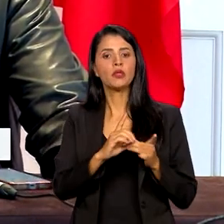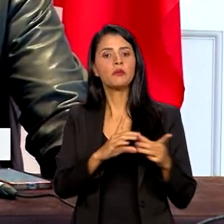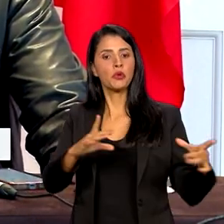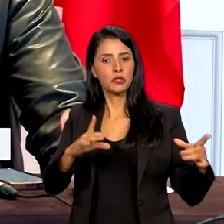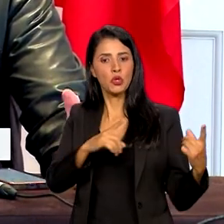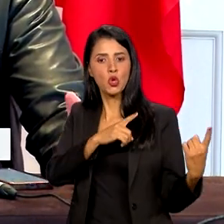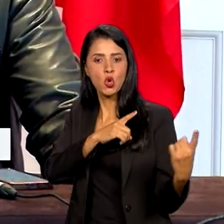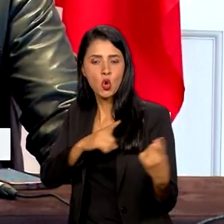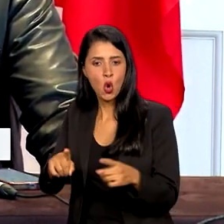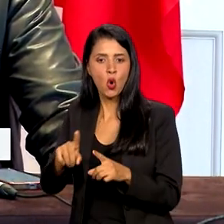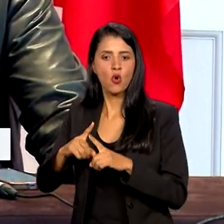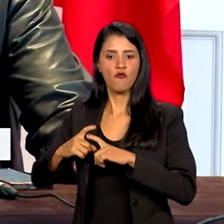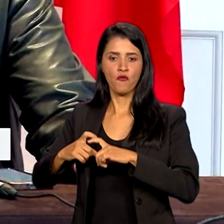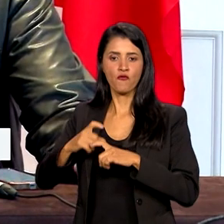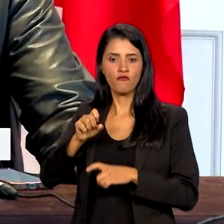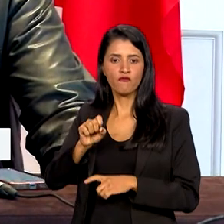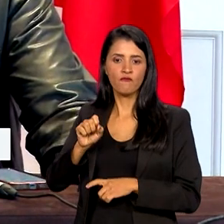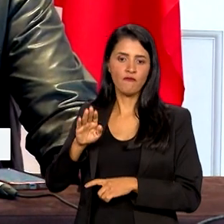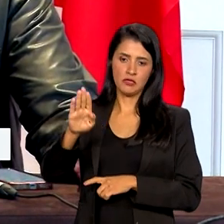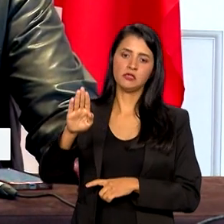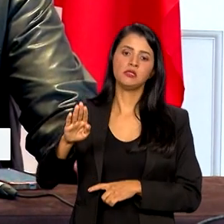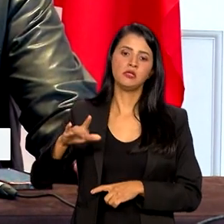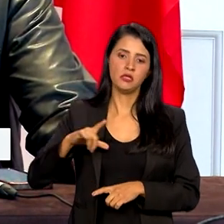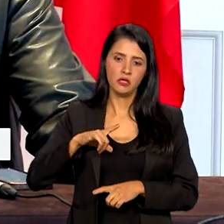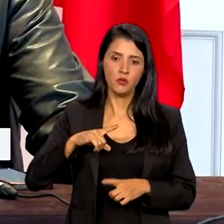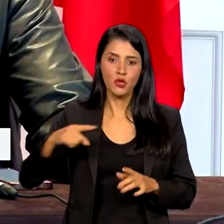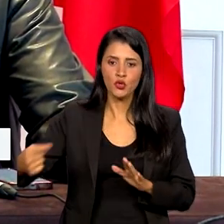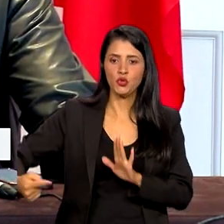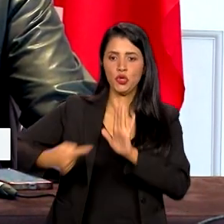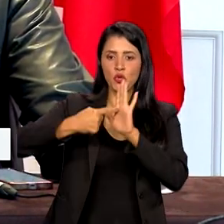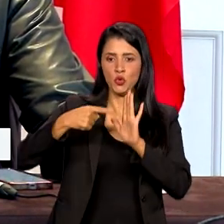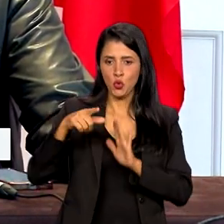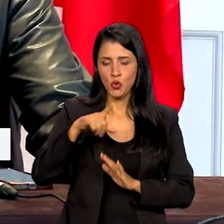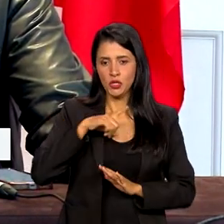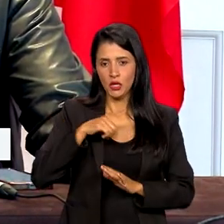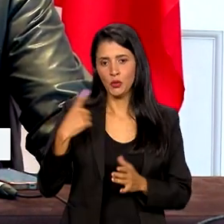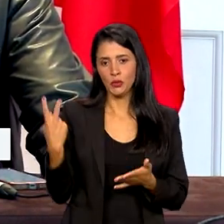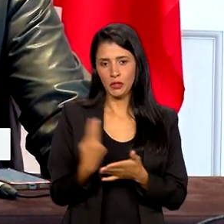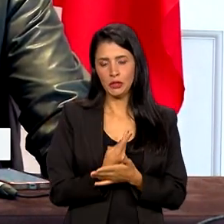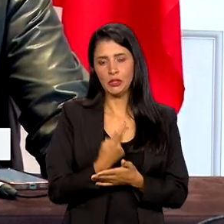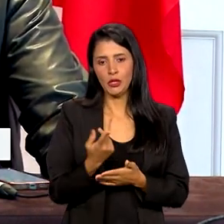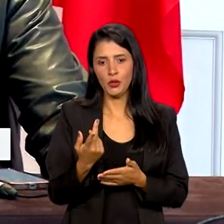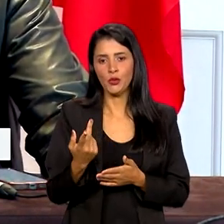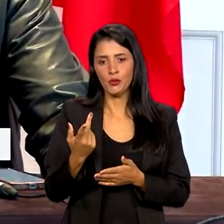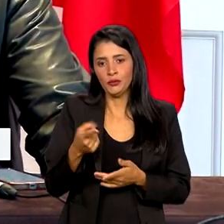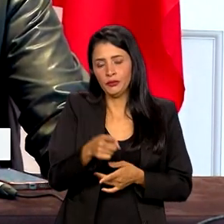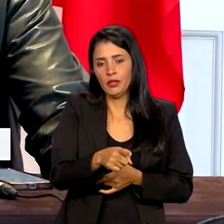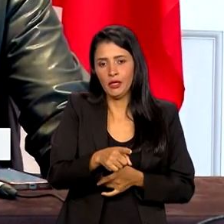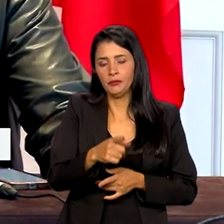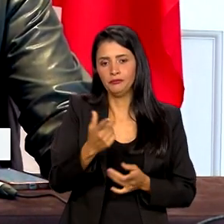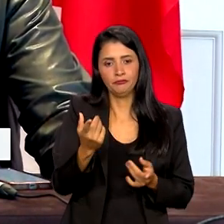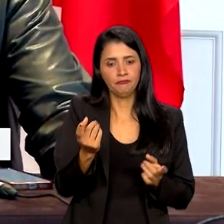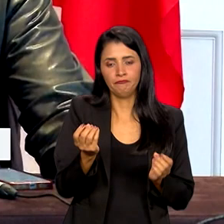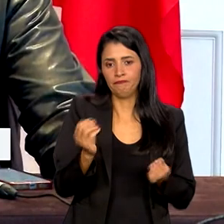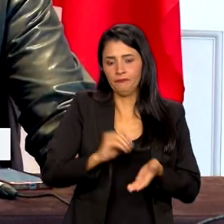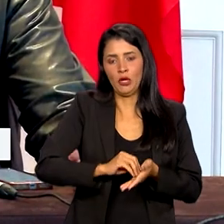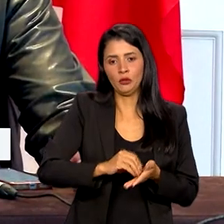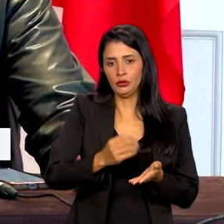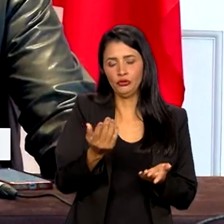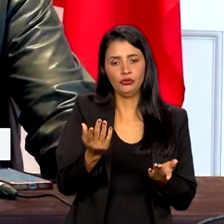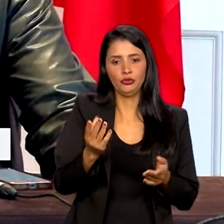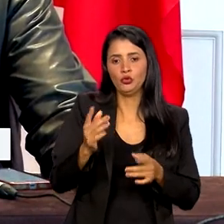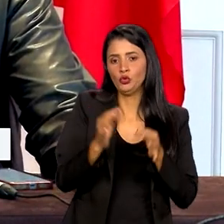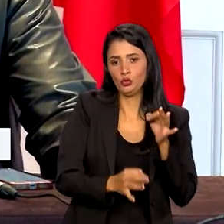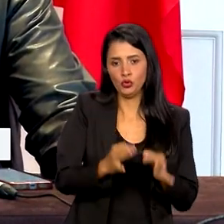fascismo e na denúncia da injustiça que foi cometida com o presidente Lula. Então foi isso que aconteceu na nossa reunião. Foi uma